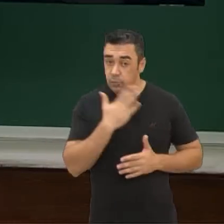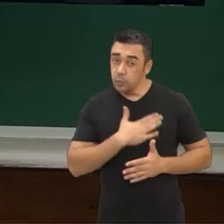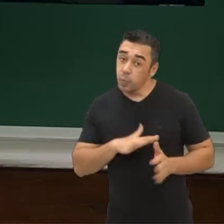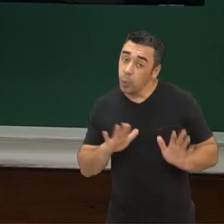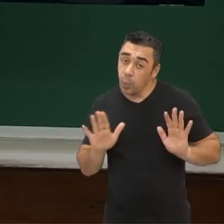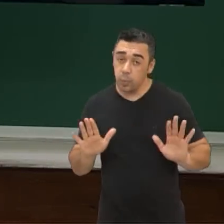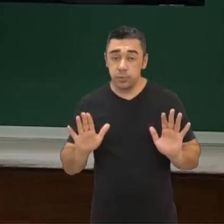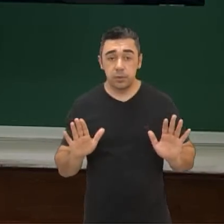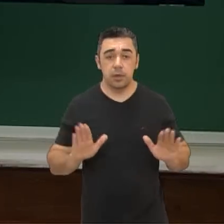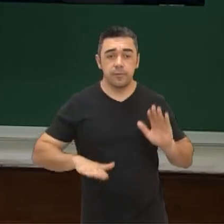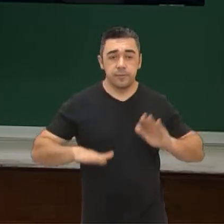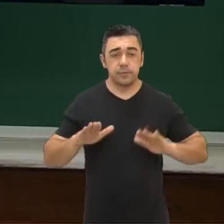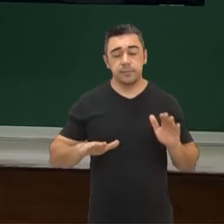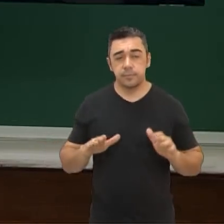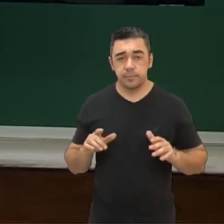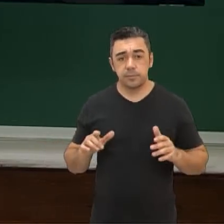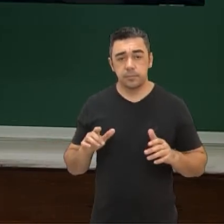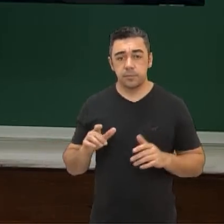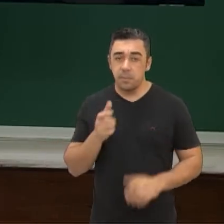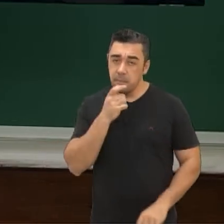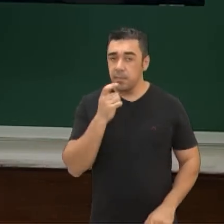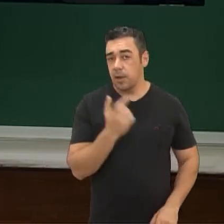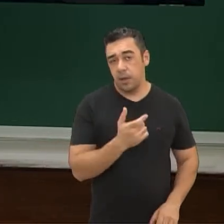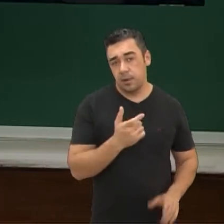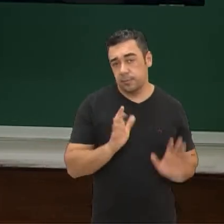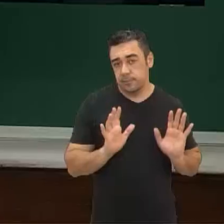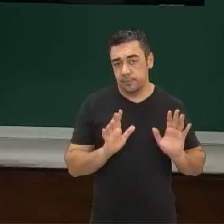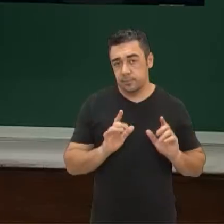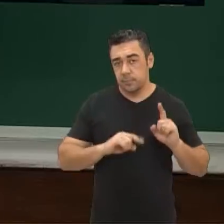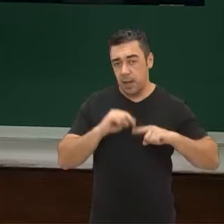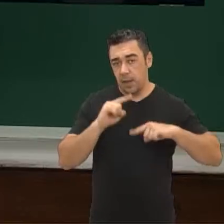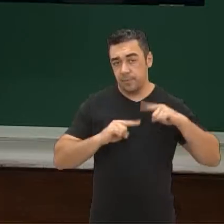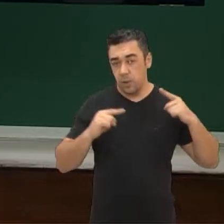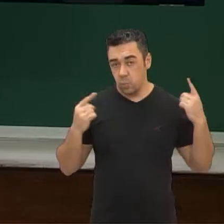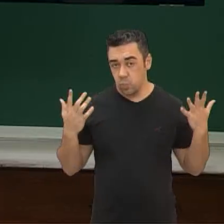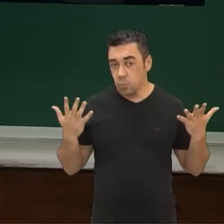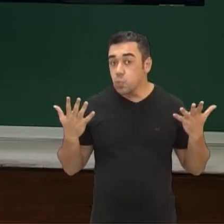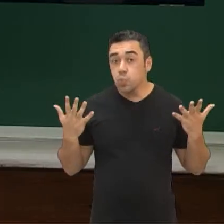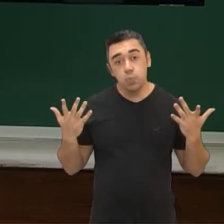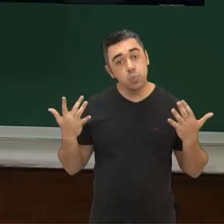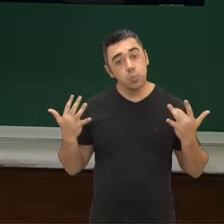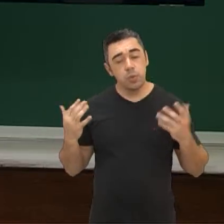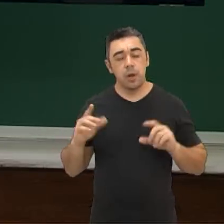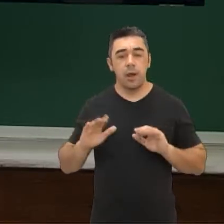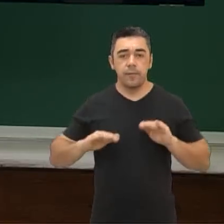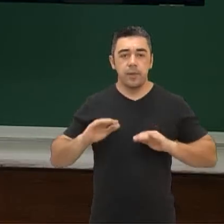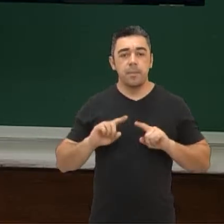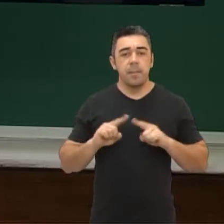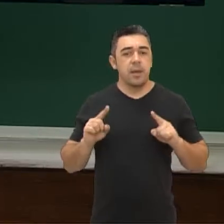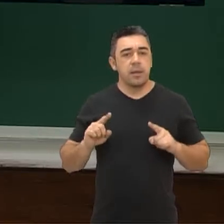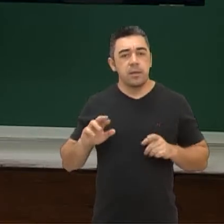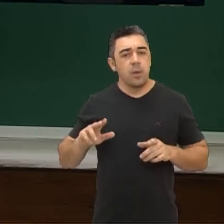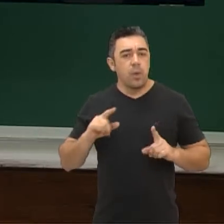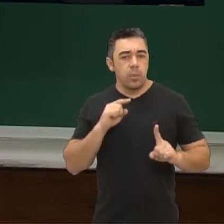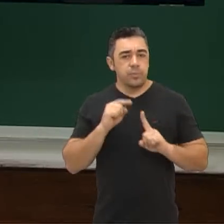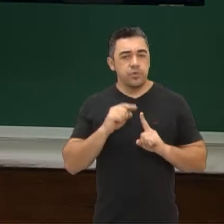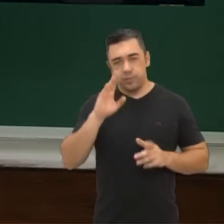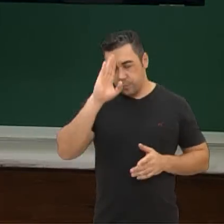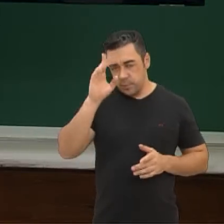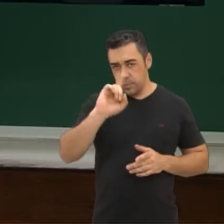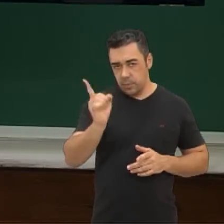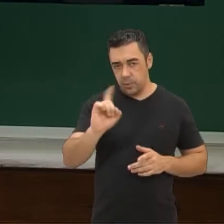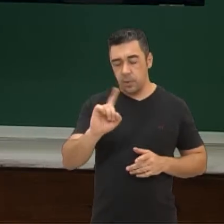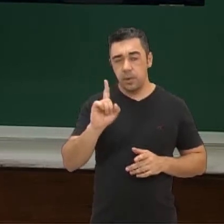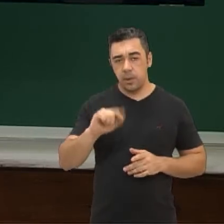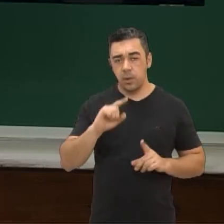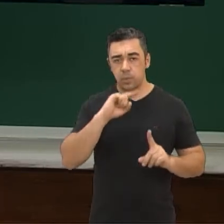improviso. Como são feitos na hora do jogo, alguns versos podem conter trechos não adequados, com conteúdos mais